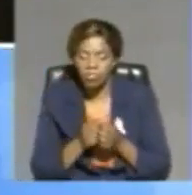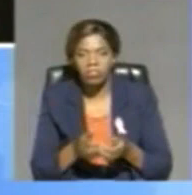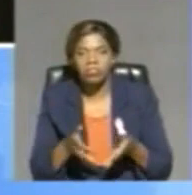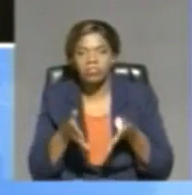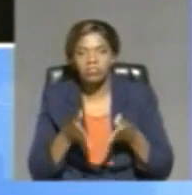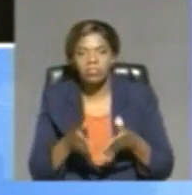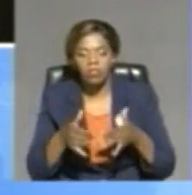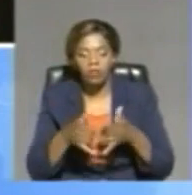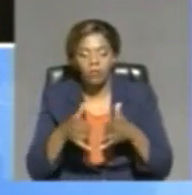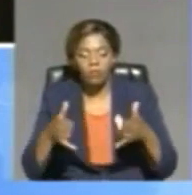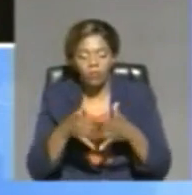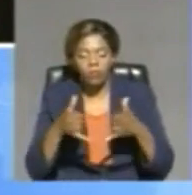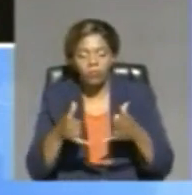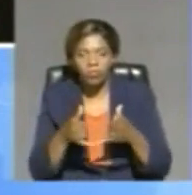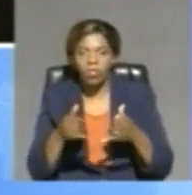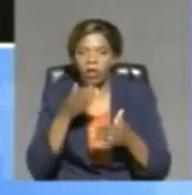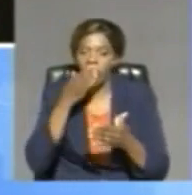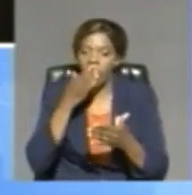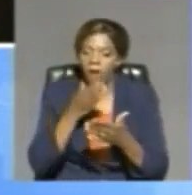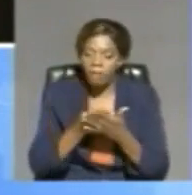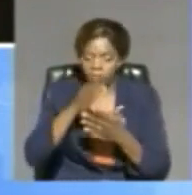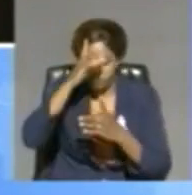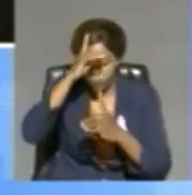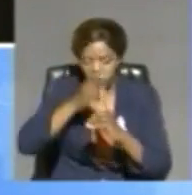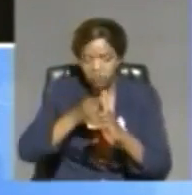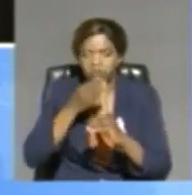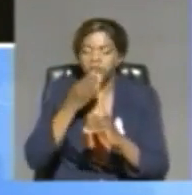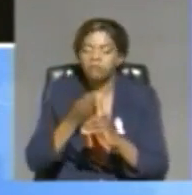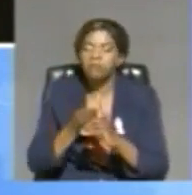agradeço. Boa noite para você e a todos que estão nos assistindo. Boa noite e obrigada.